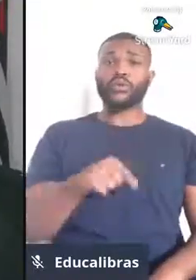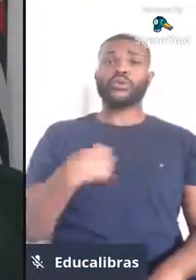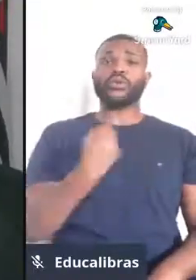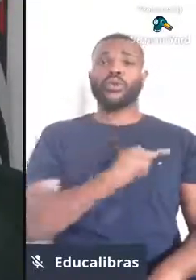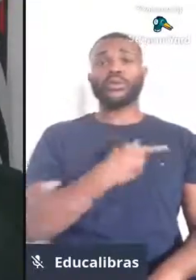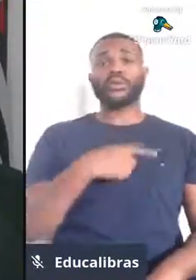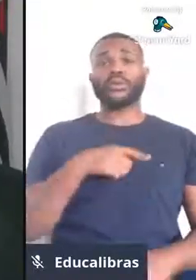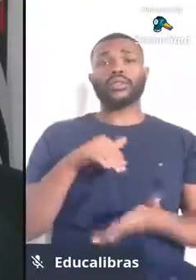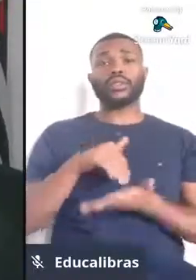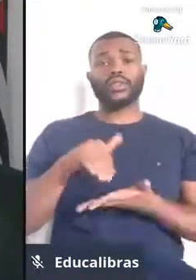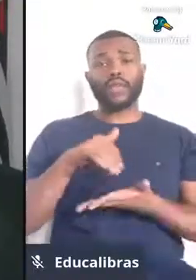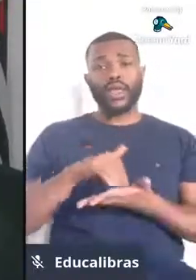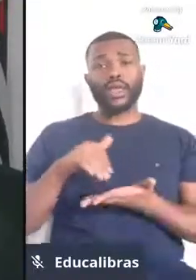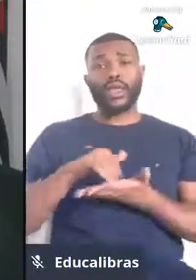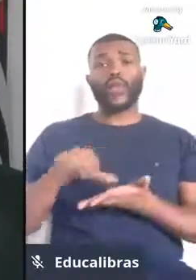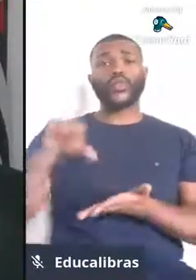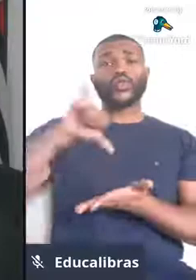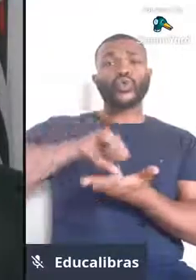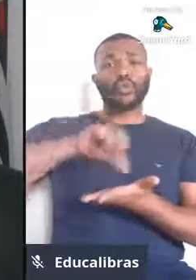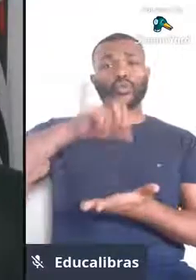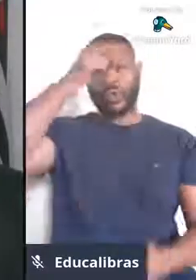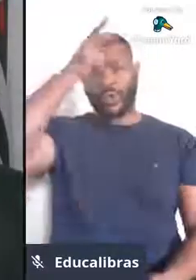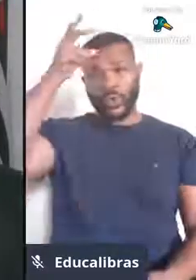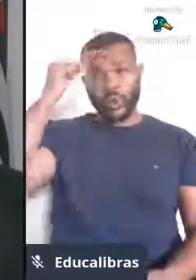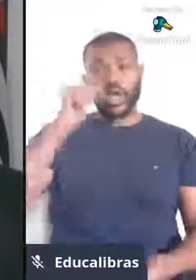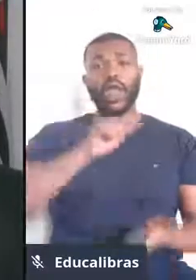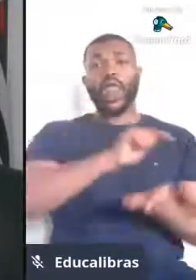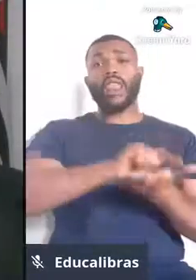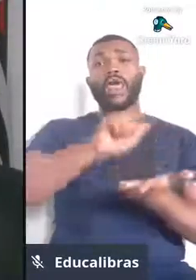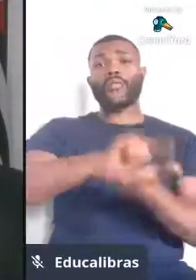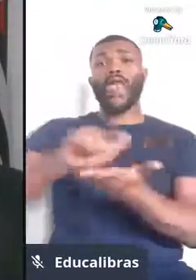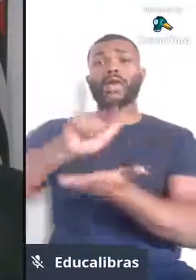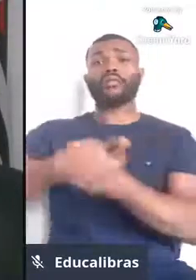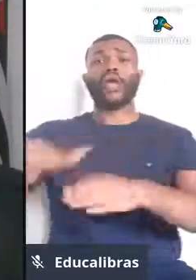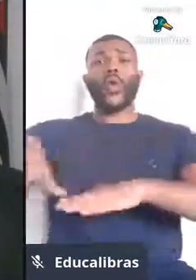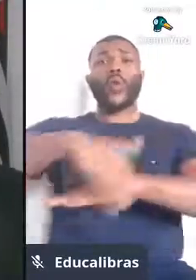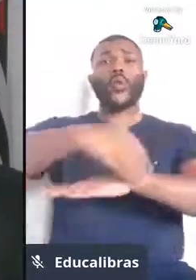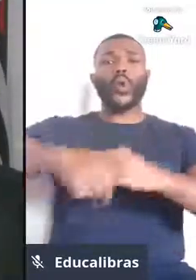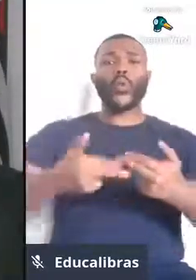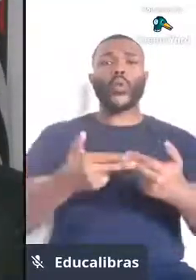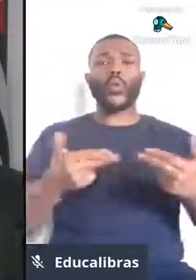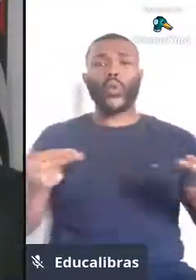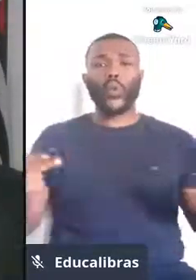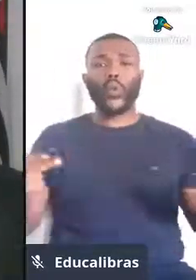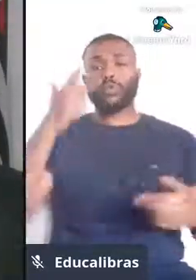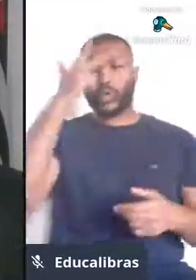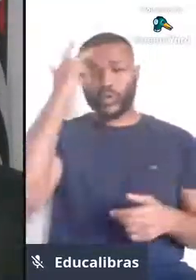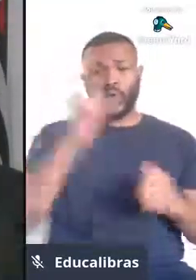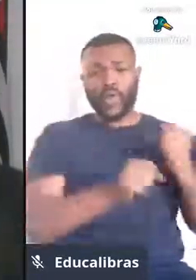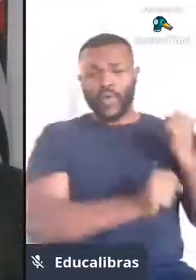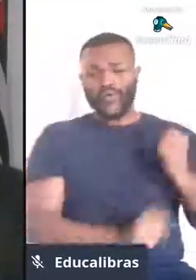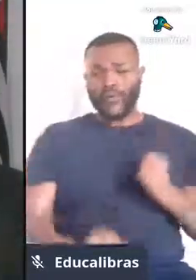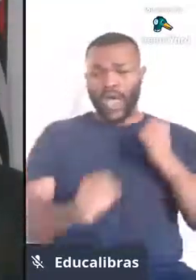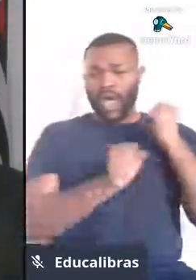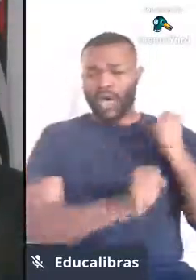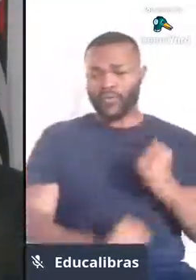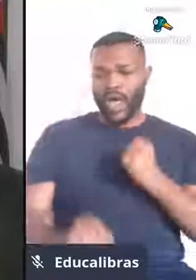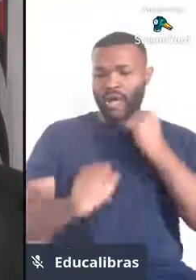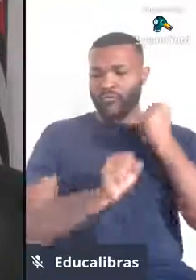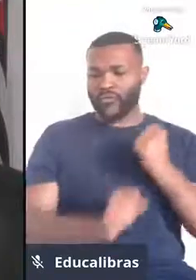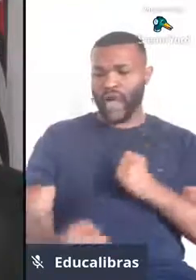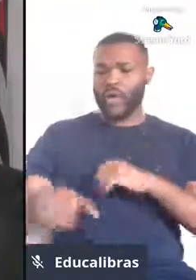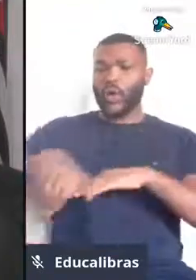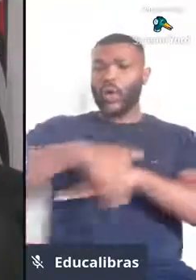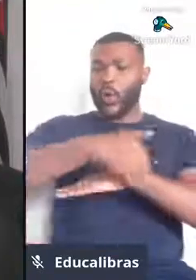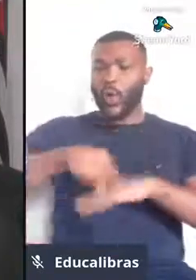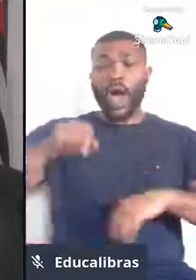de Subprefeitura, mantendo a limpeza urbana funcionando. Então, nossos varredores, né, o pessoal que da coleta de lixo, são verdadeiros heróis,